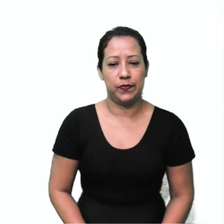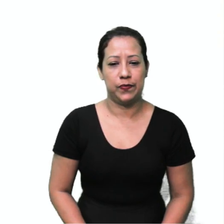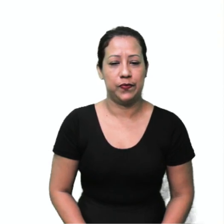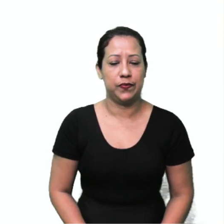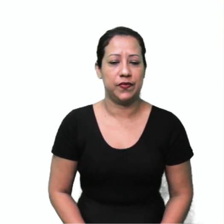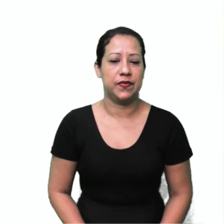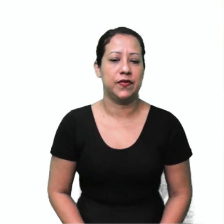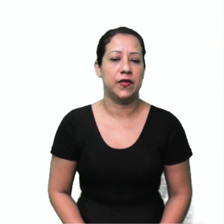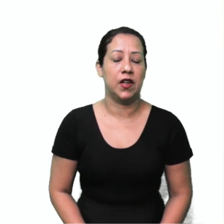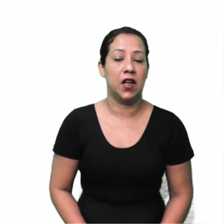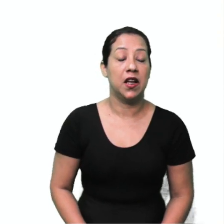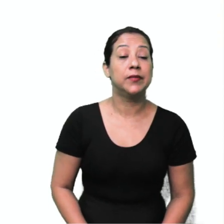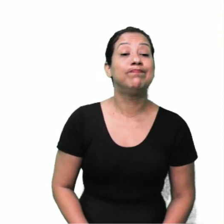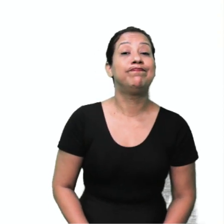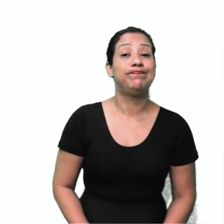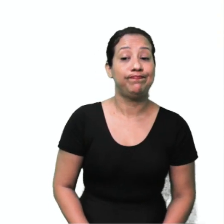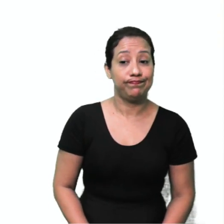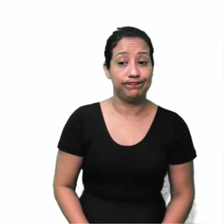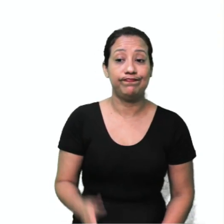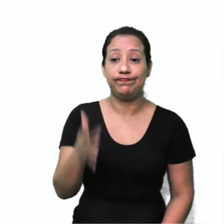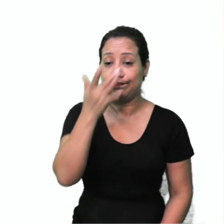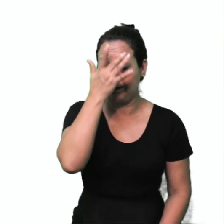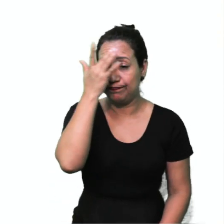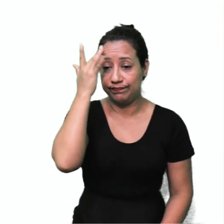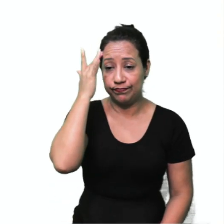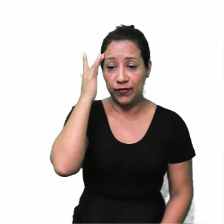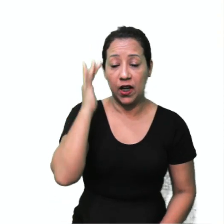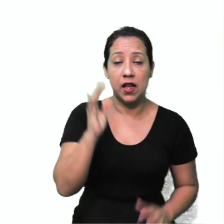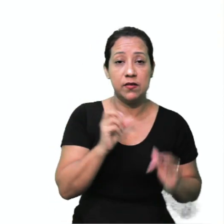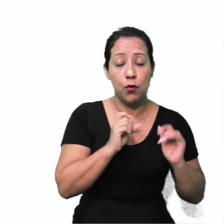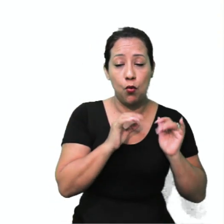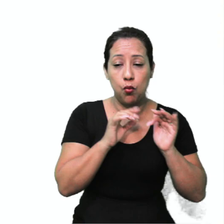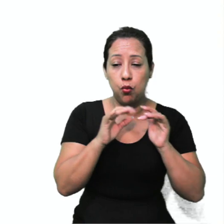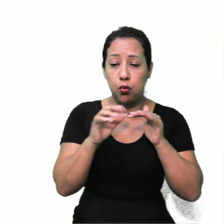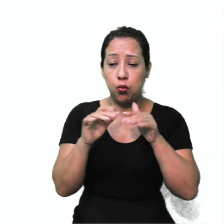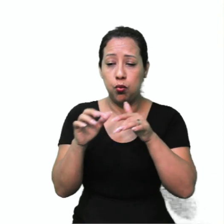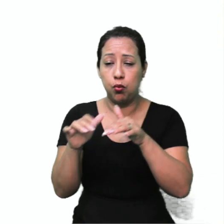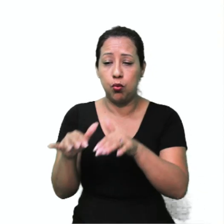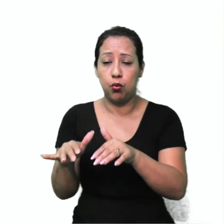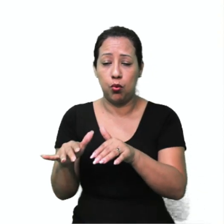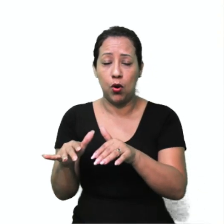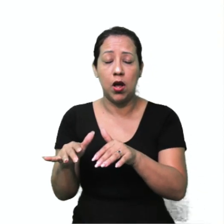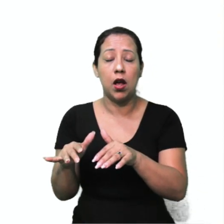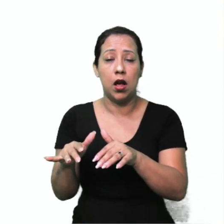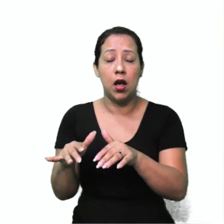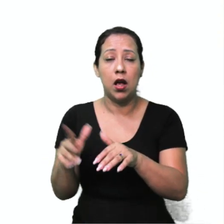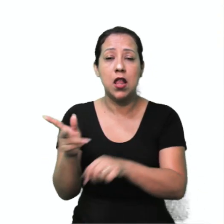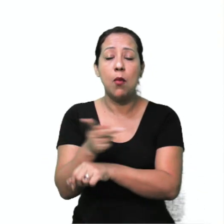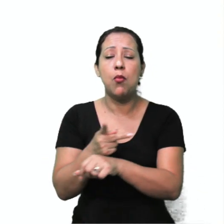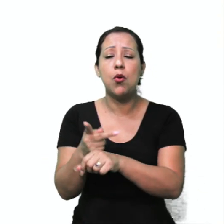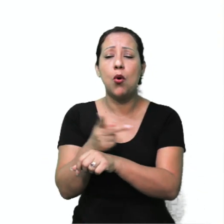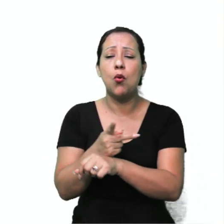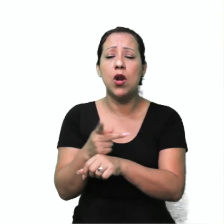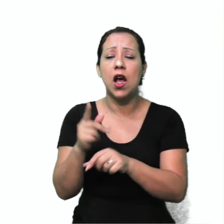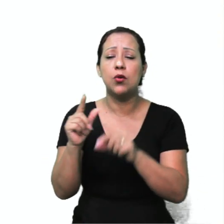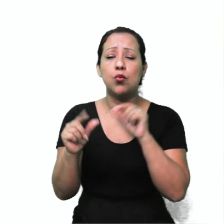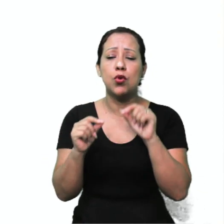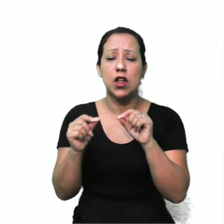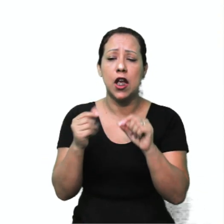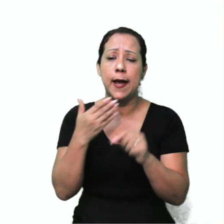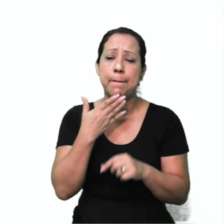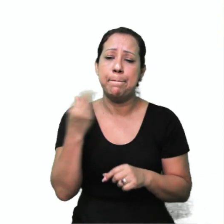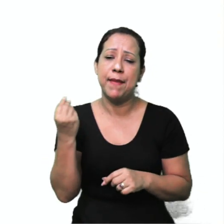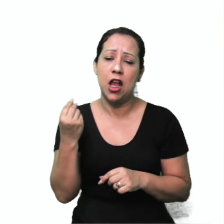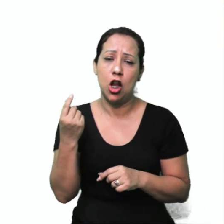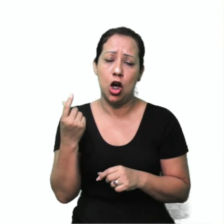E aí, esses imigrantes, tá, estão indo buscar o quê? Melhores fatores econômicos,